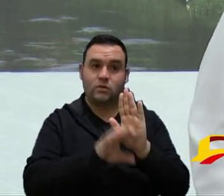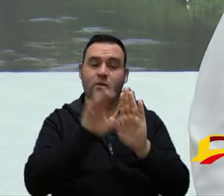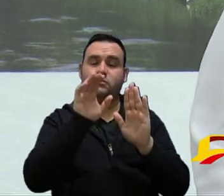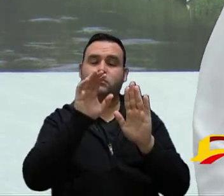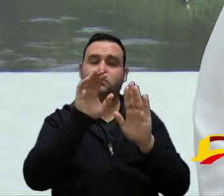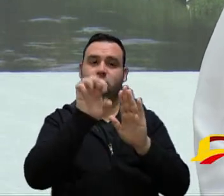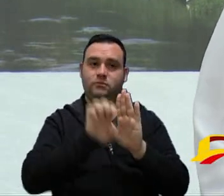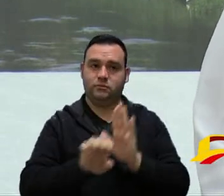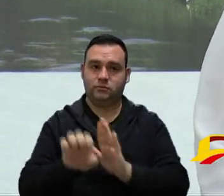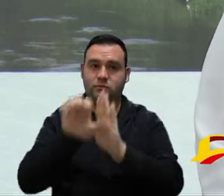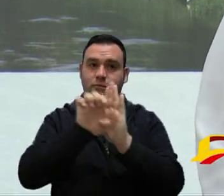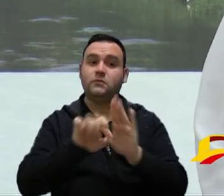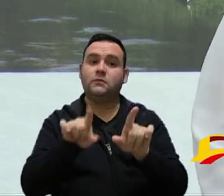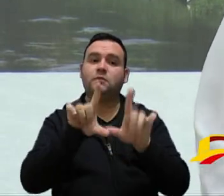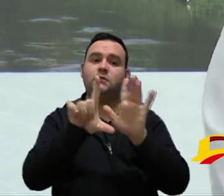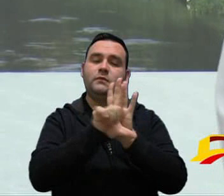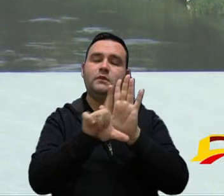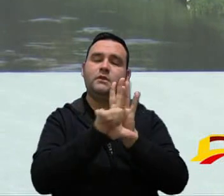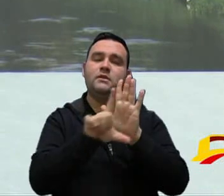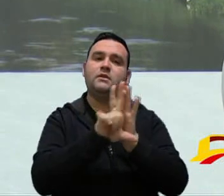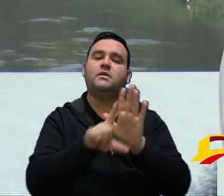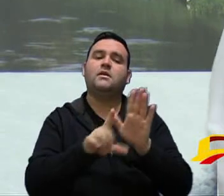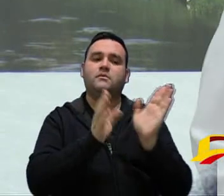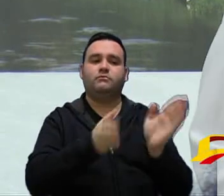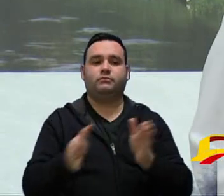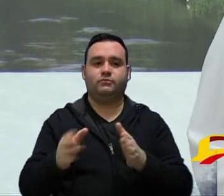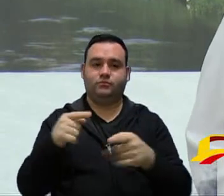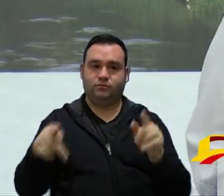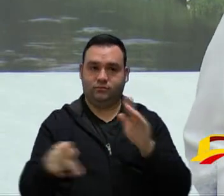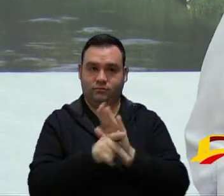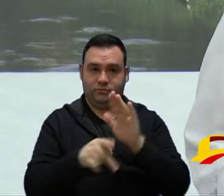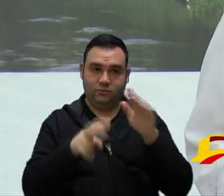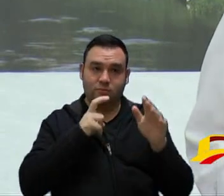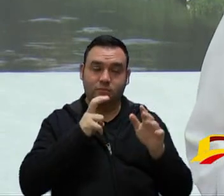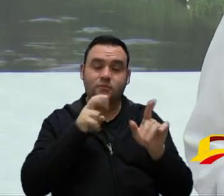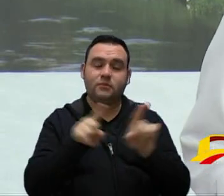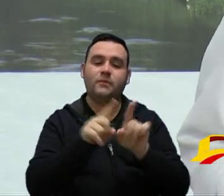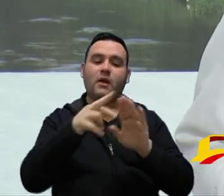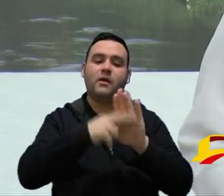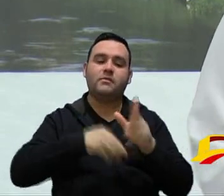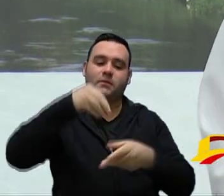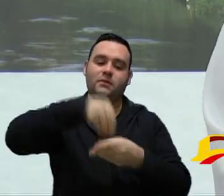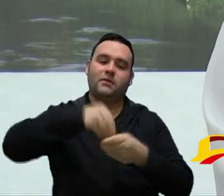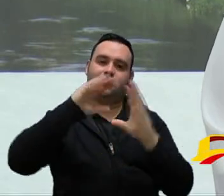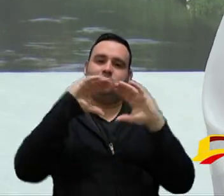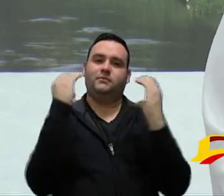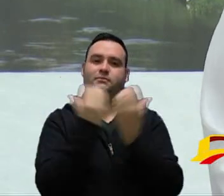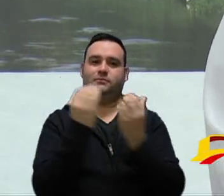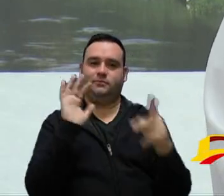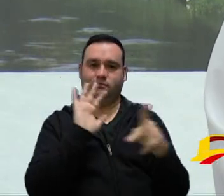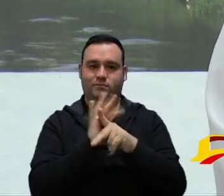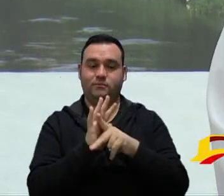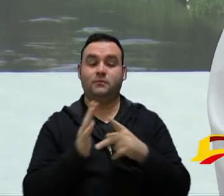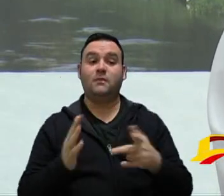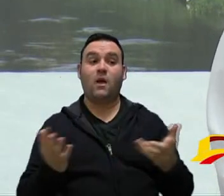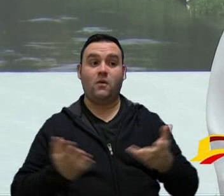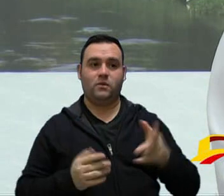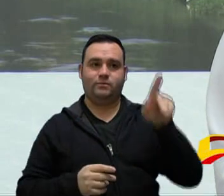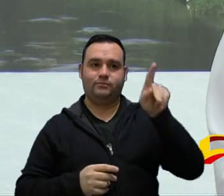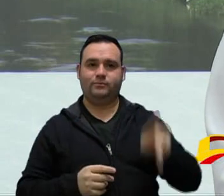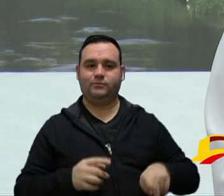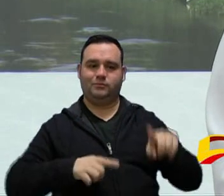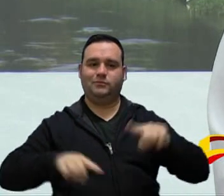estaduais lei orgânica municipal e pelo regimento interno desta casa de leis na